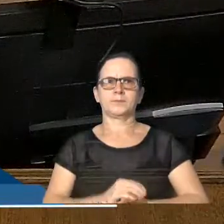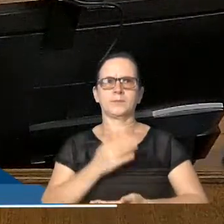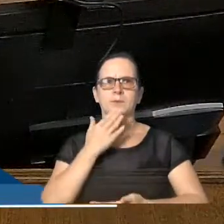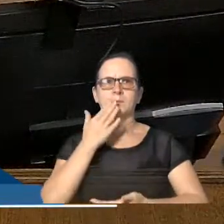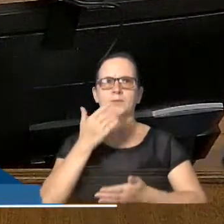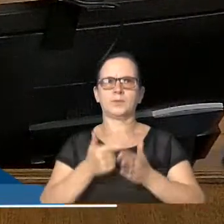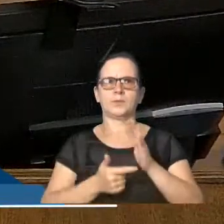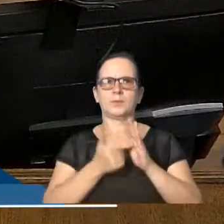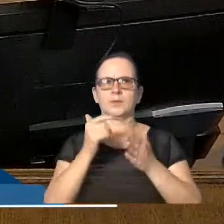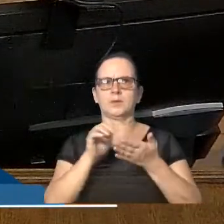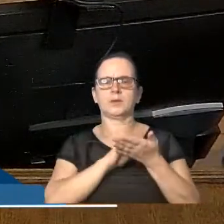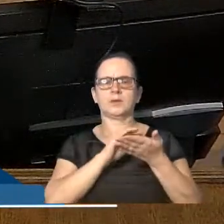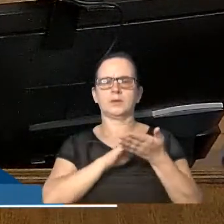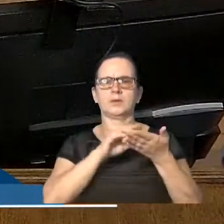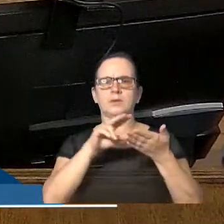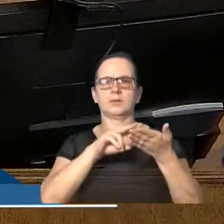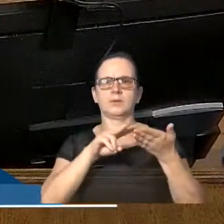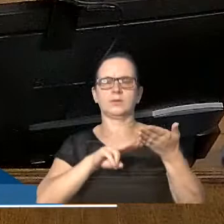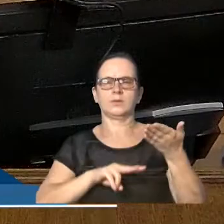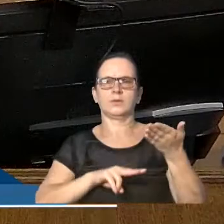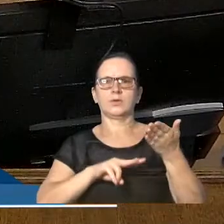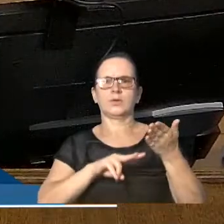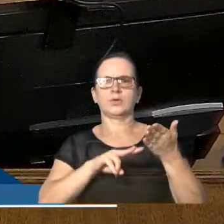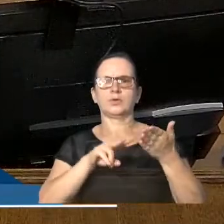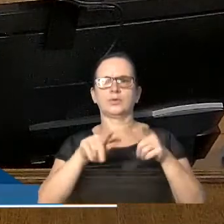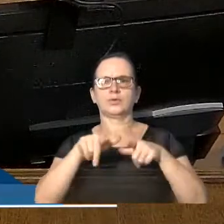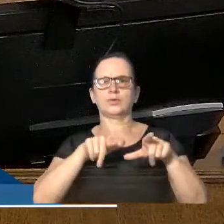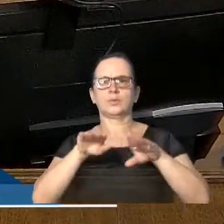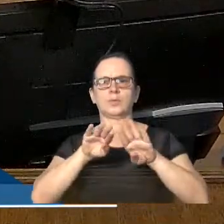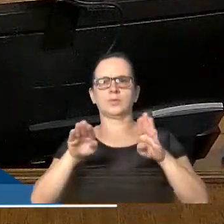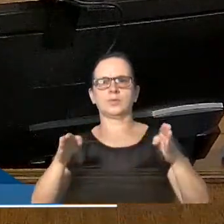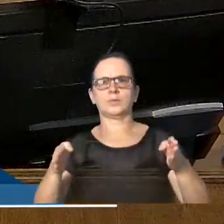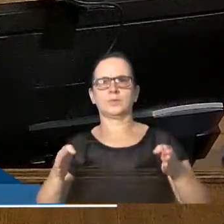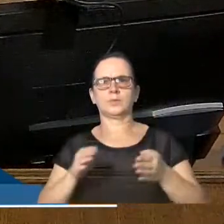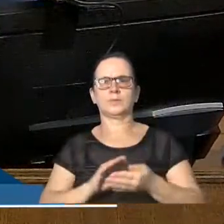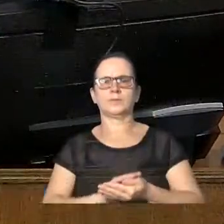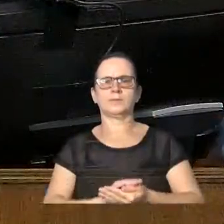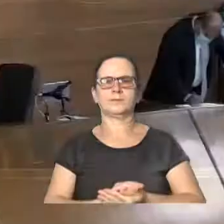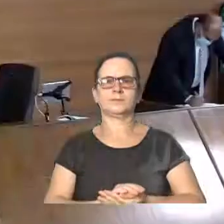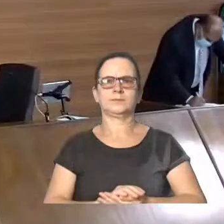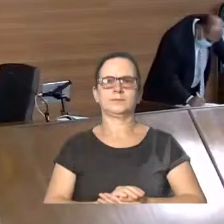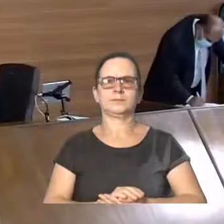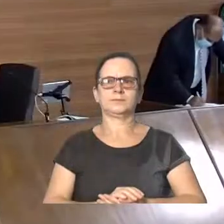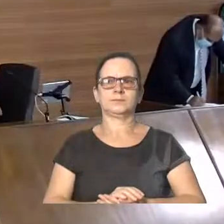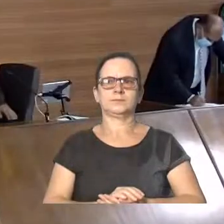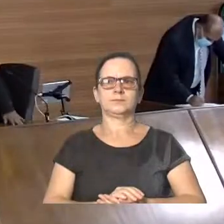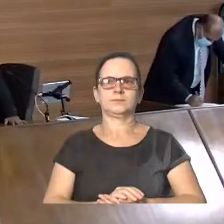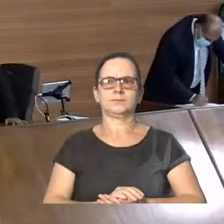Solicito ao senhor primeiro secretário que proceda à leitura das indicações encaminhadas à mesa.